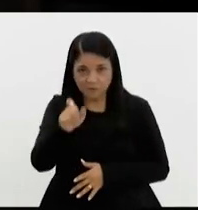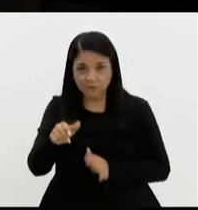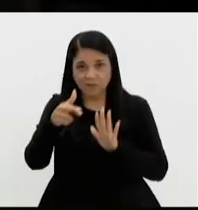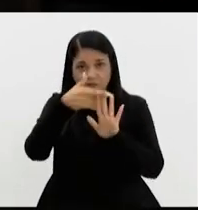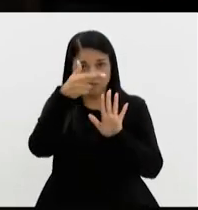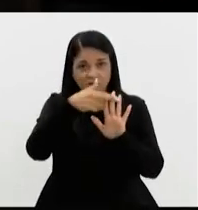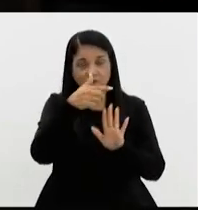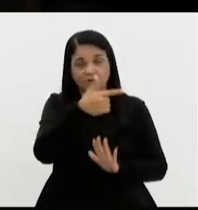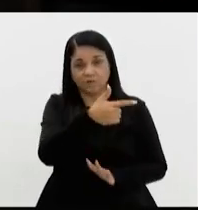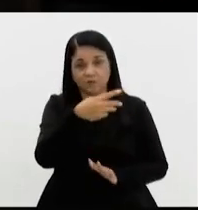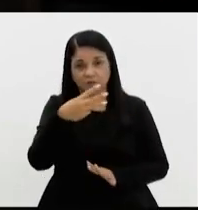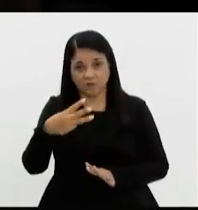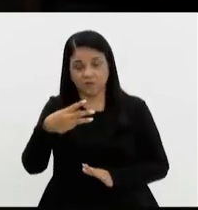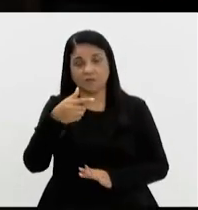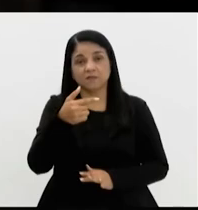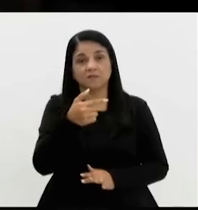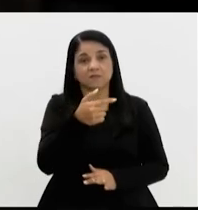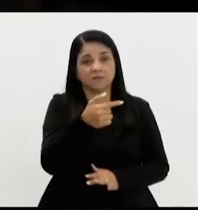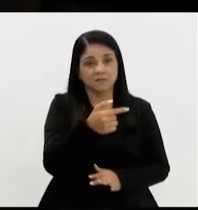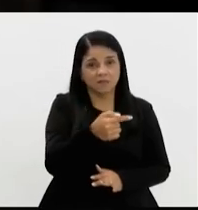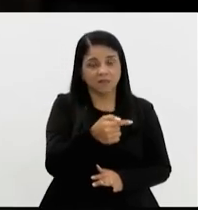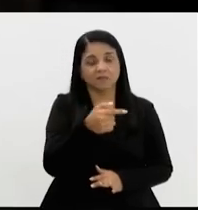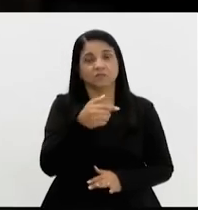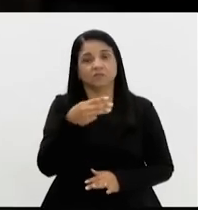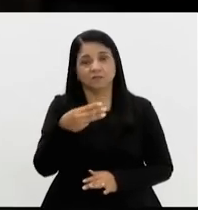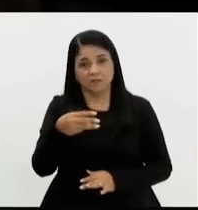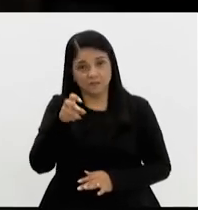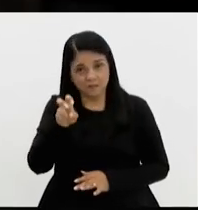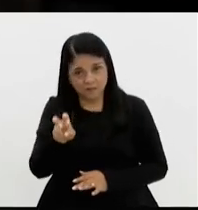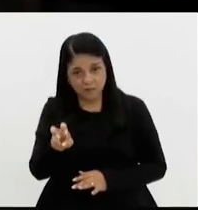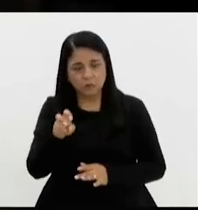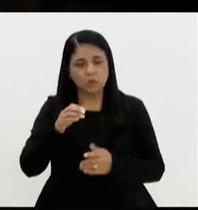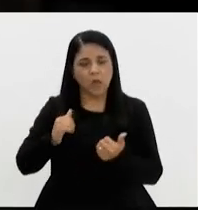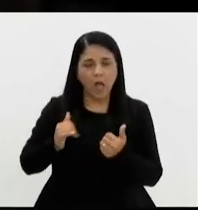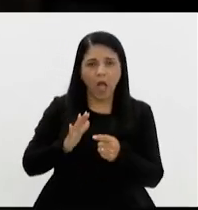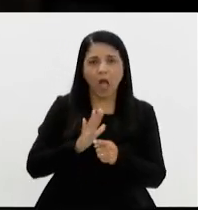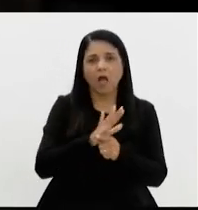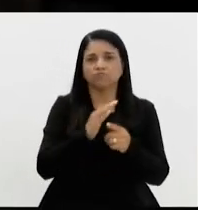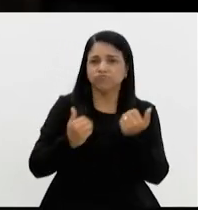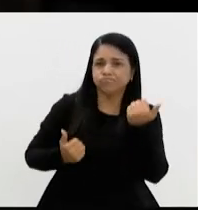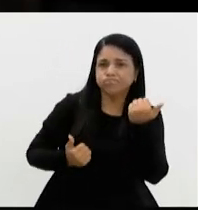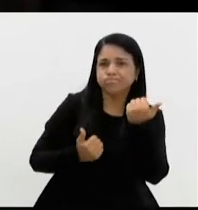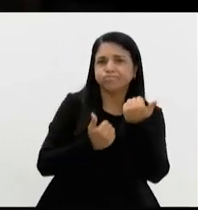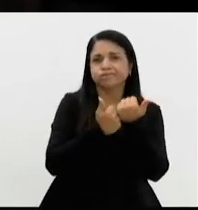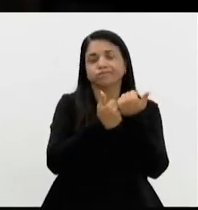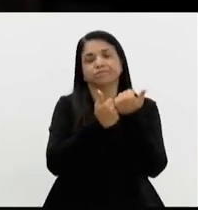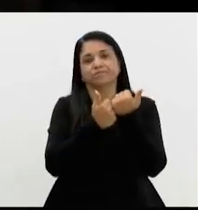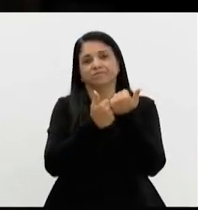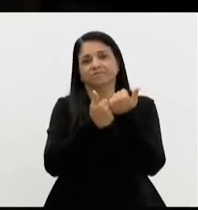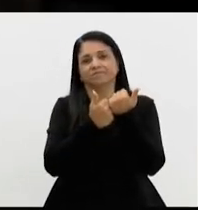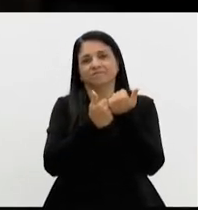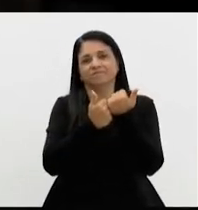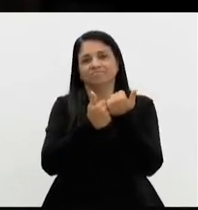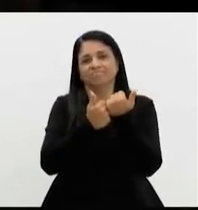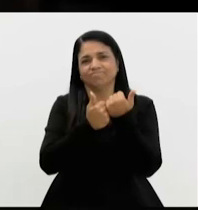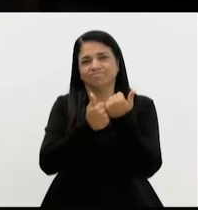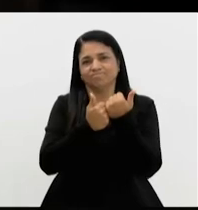23 735 ela trouxe mesmo uma grande contribuição para a